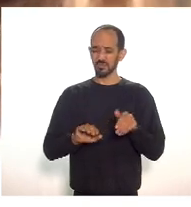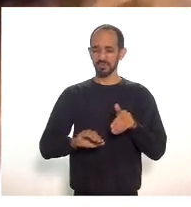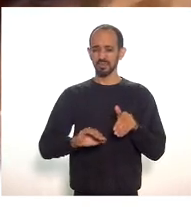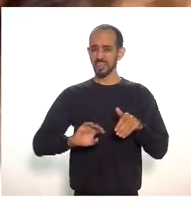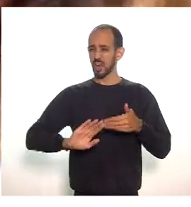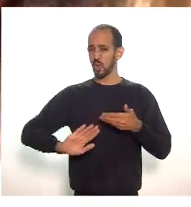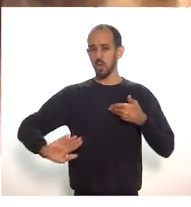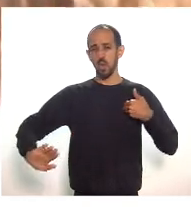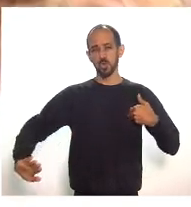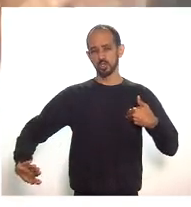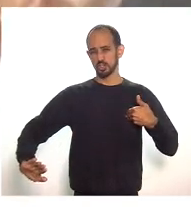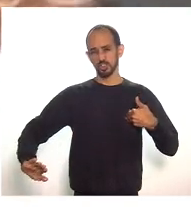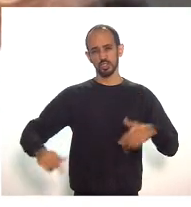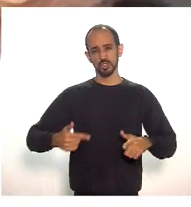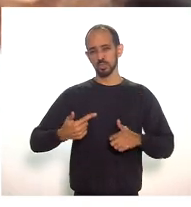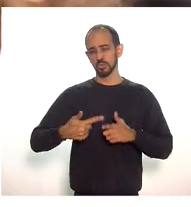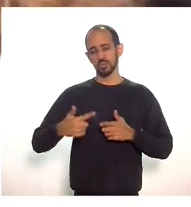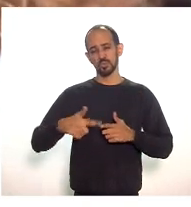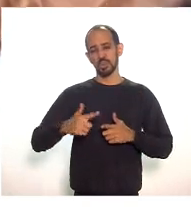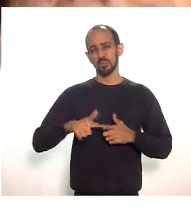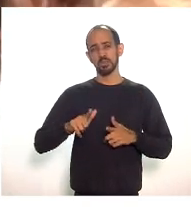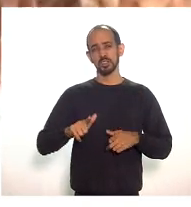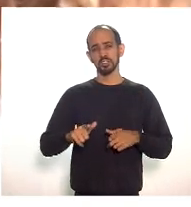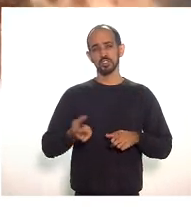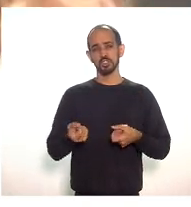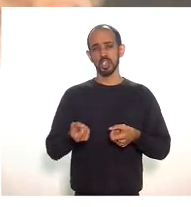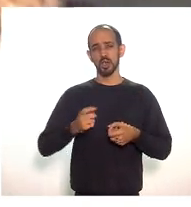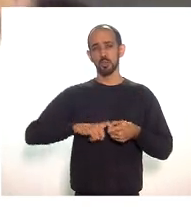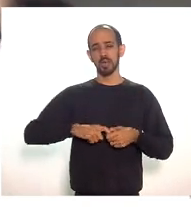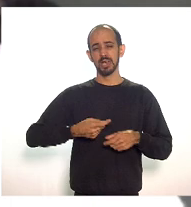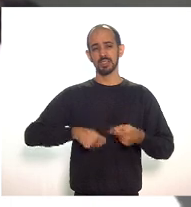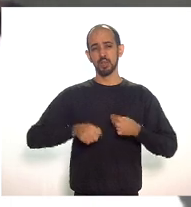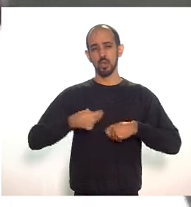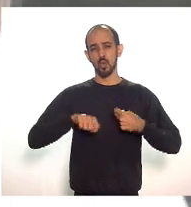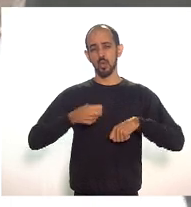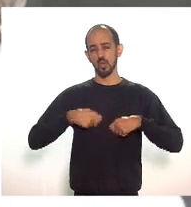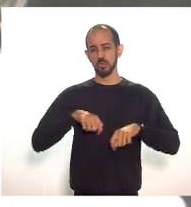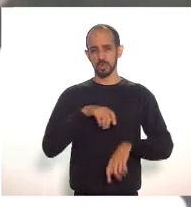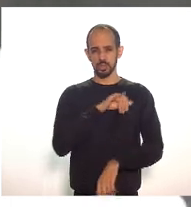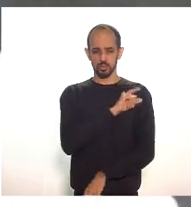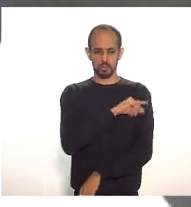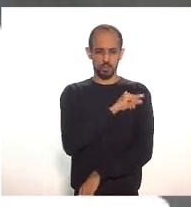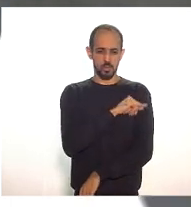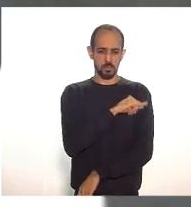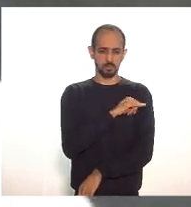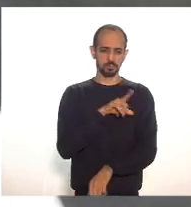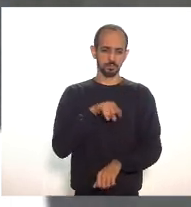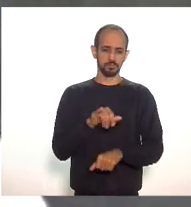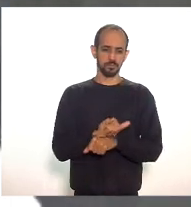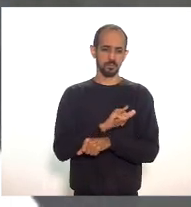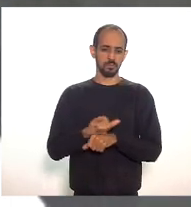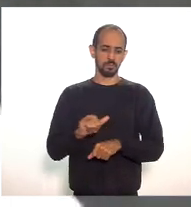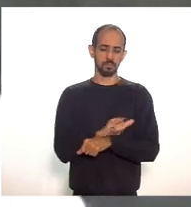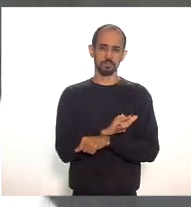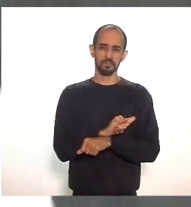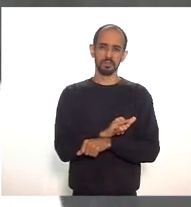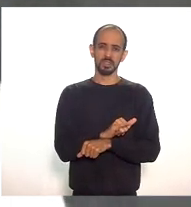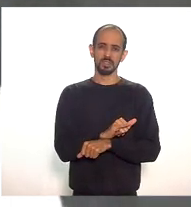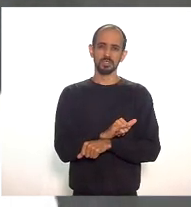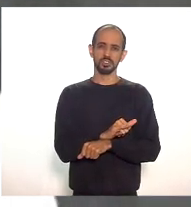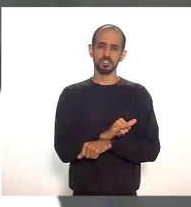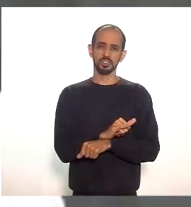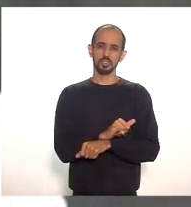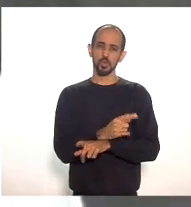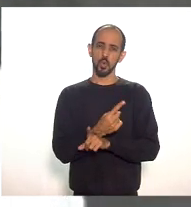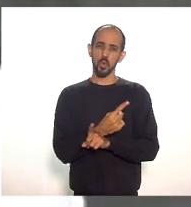pela recuperação efetivamente econômica do Estado do Rio de Janeiro ele é um mecanismo de chantagem do